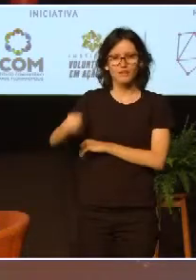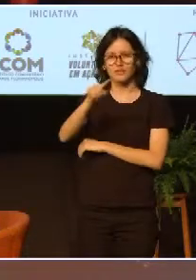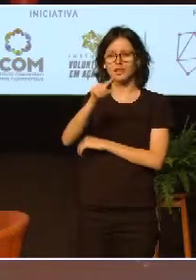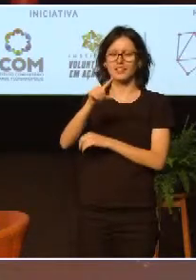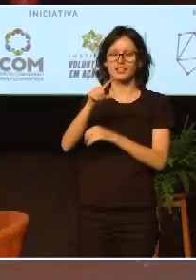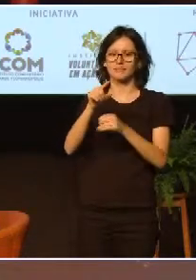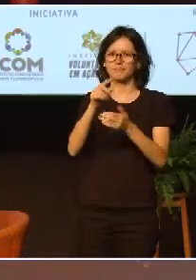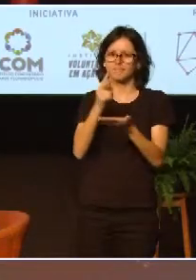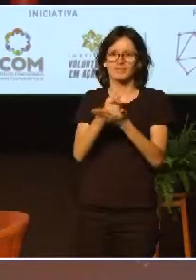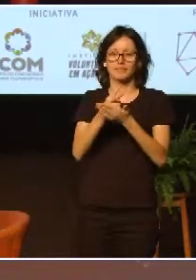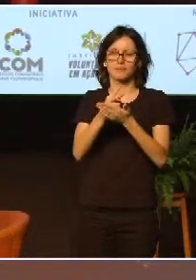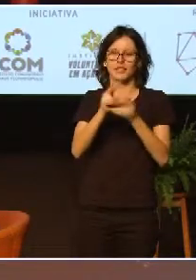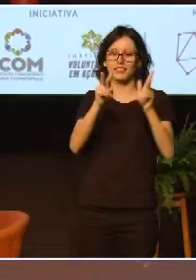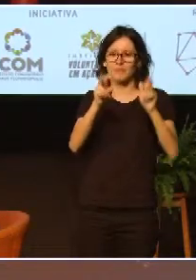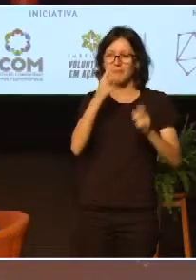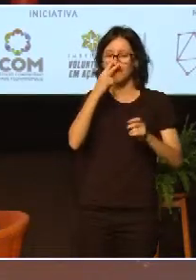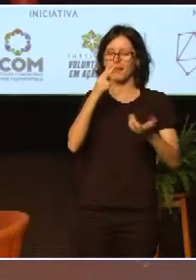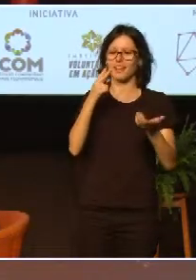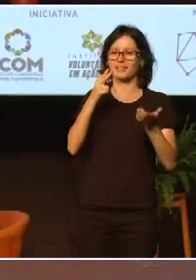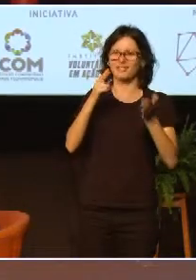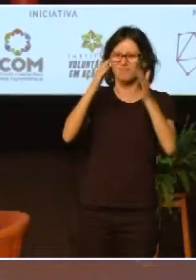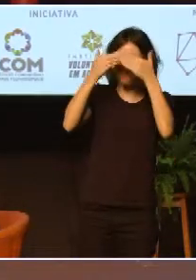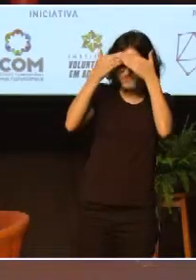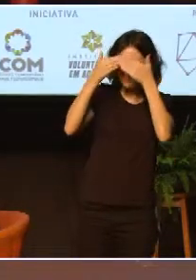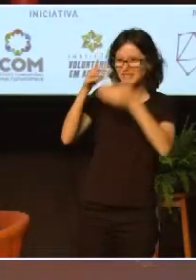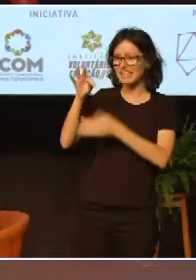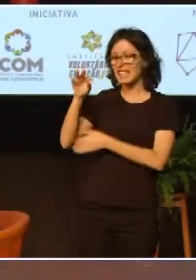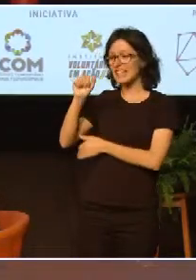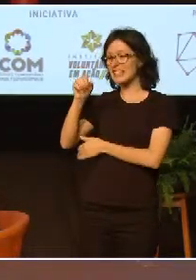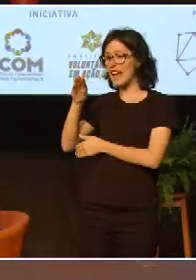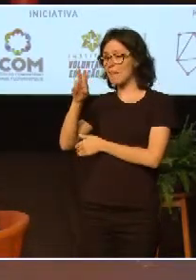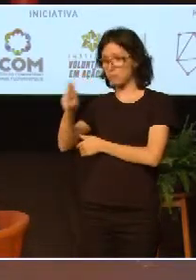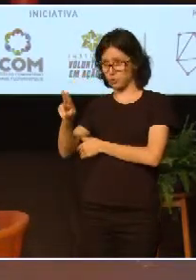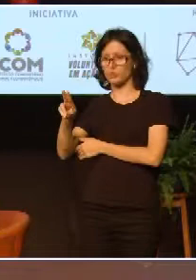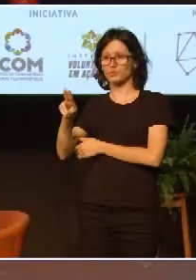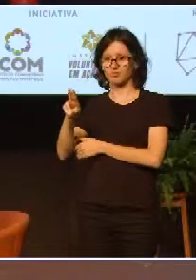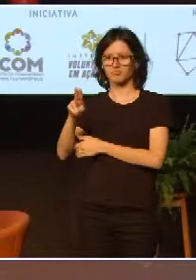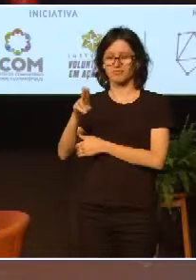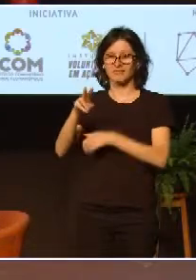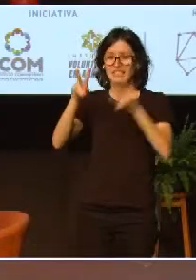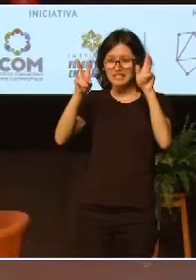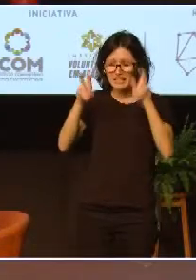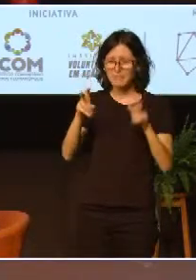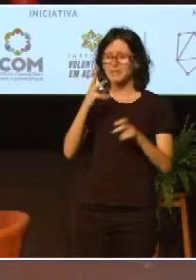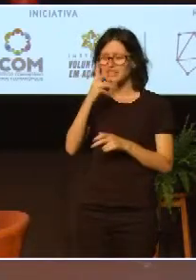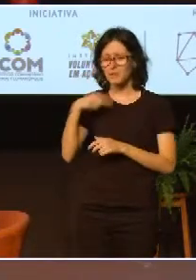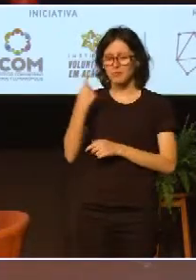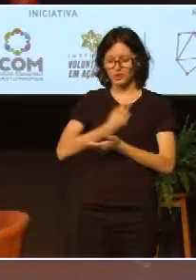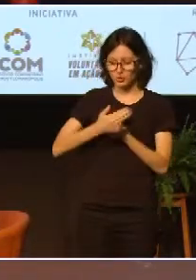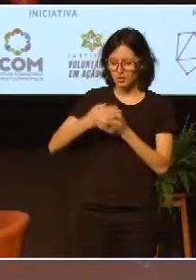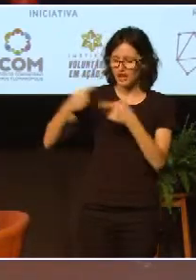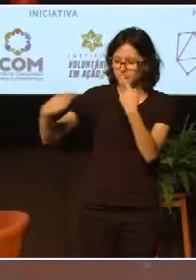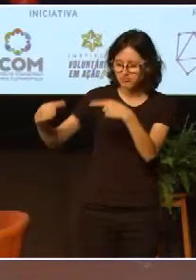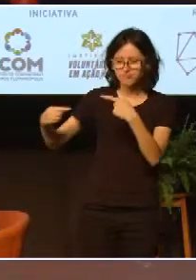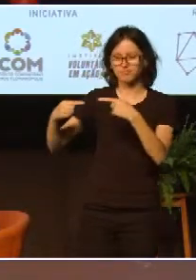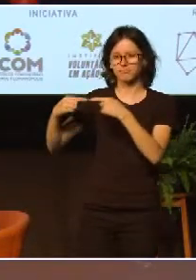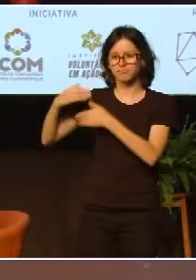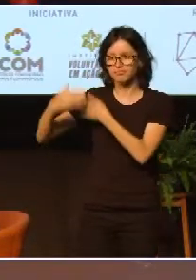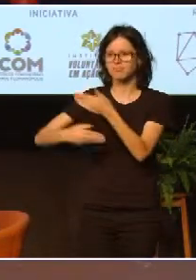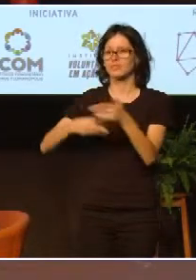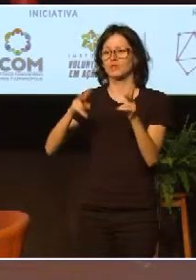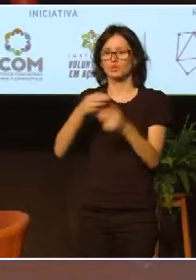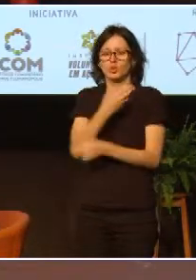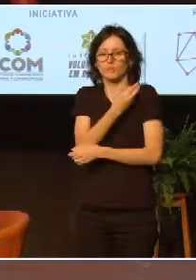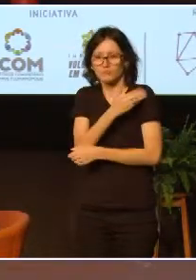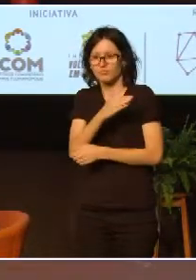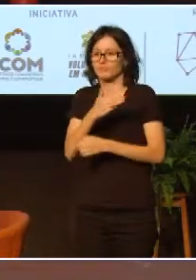temas que são tabus na sociedade, coisas que a gente demorou muito tempo para evoluir, por exemplo, a questão do